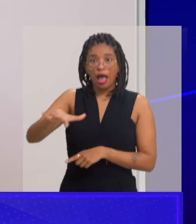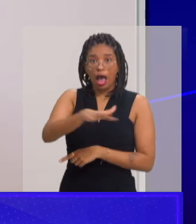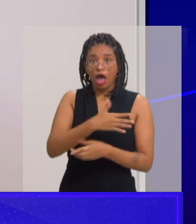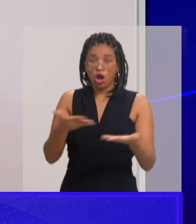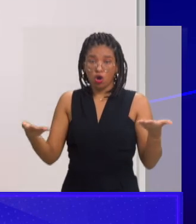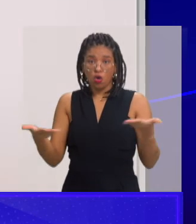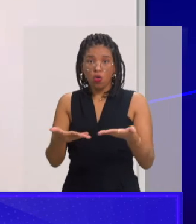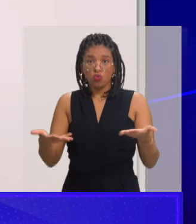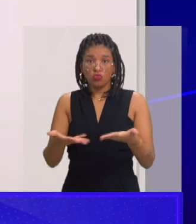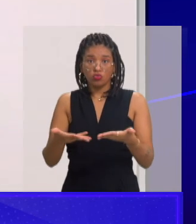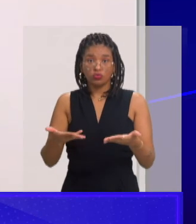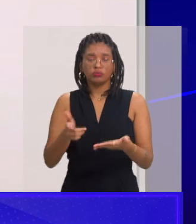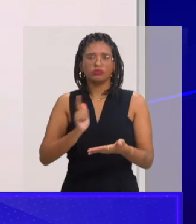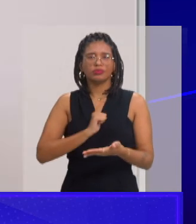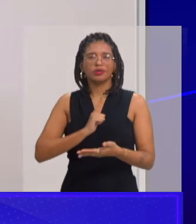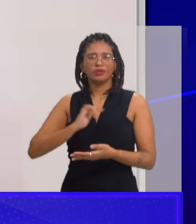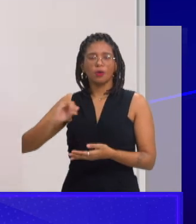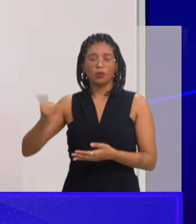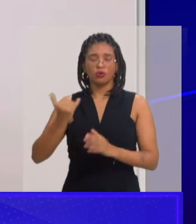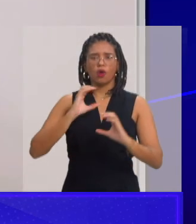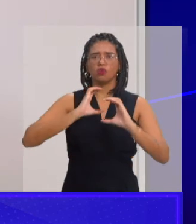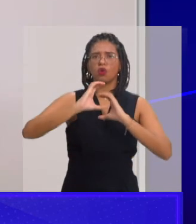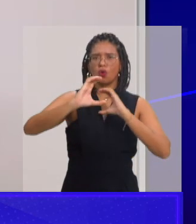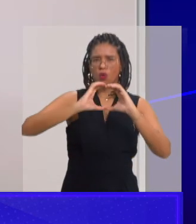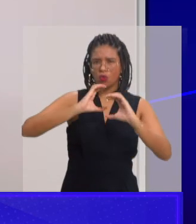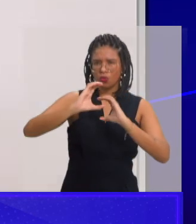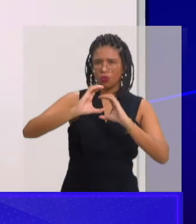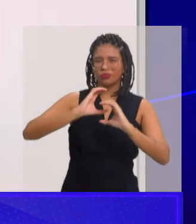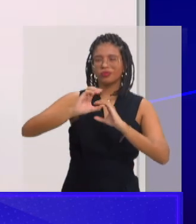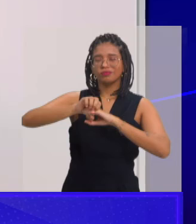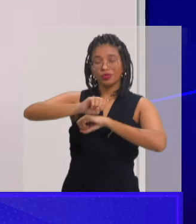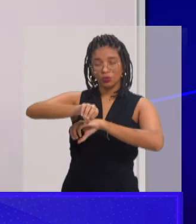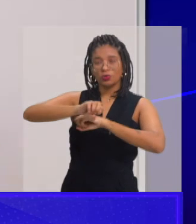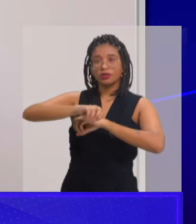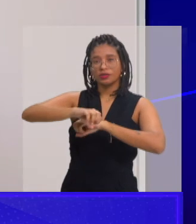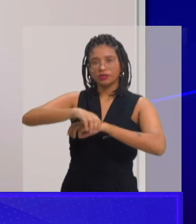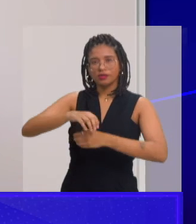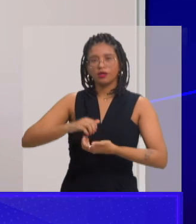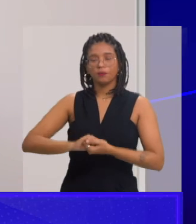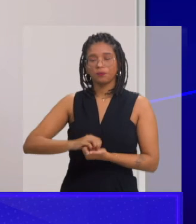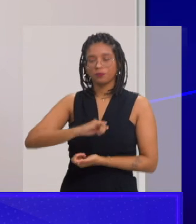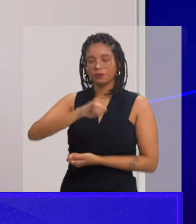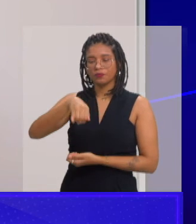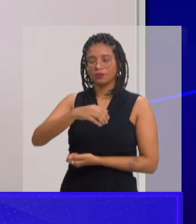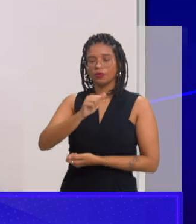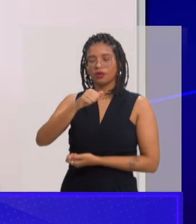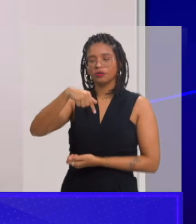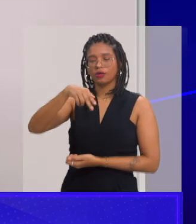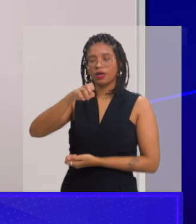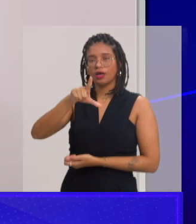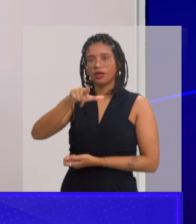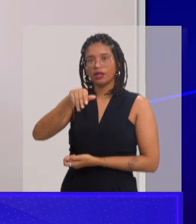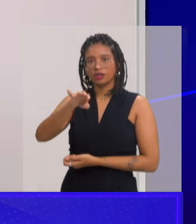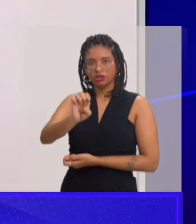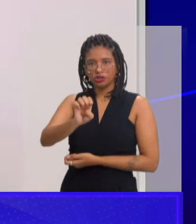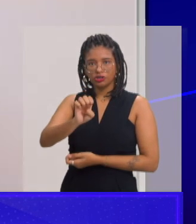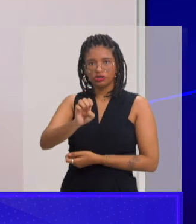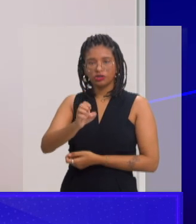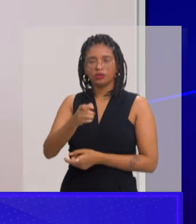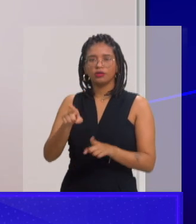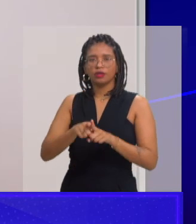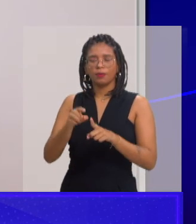Mas eu acho que minha área hoje em dia tem enveredado pela comunicação das educações, né? A Jaqueline, a